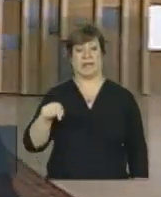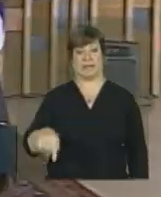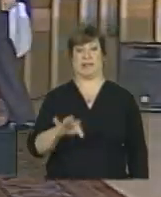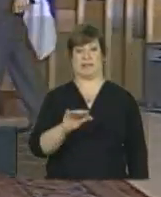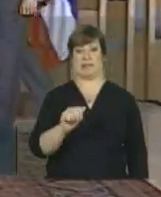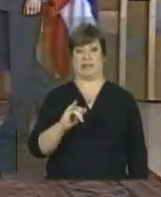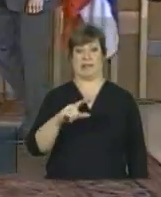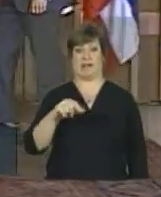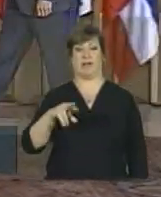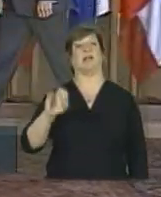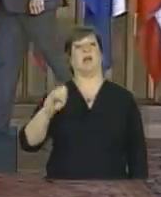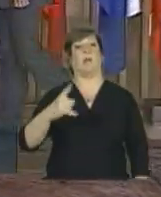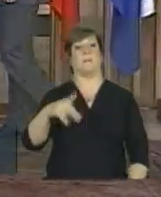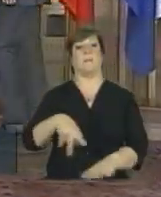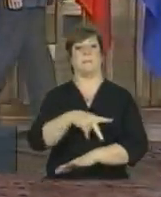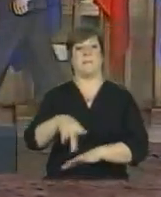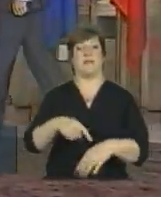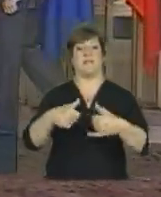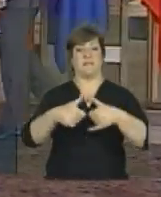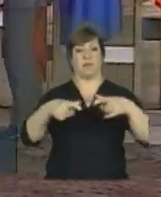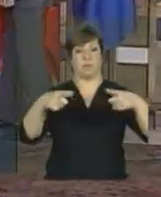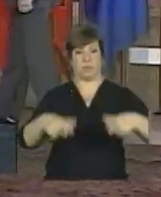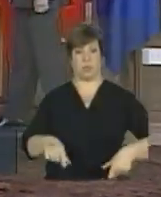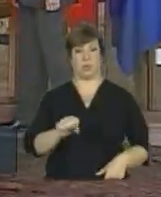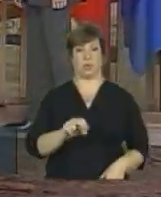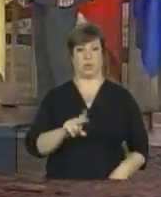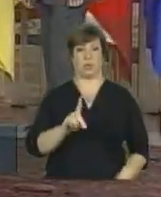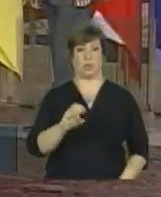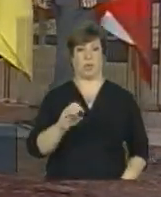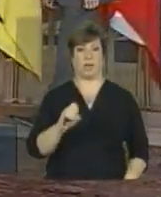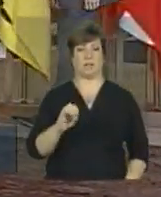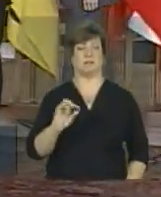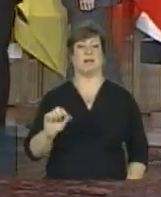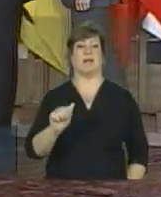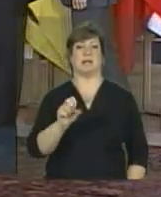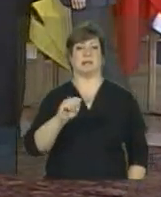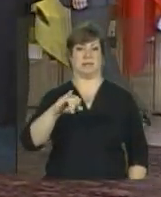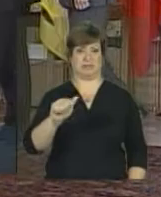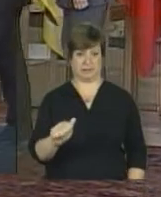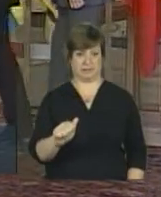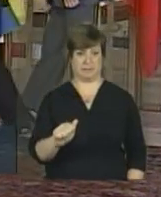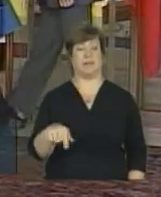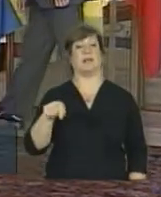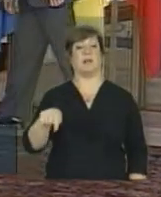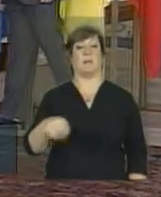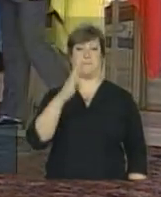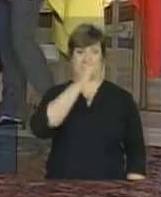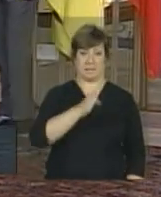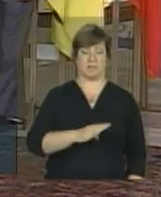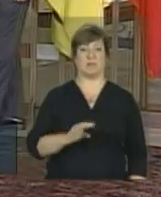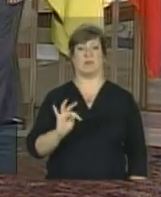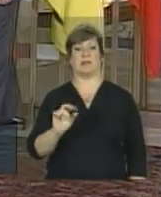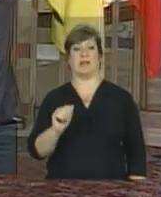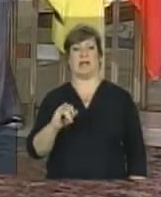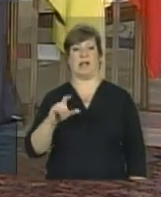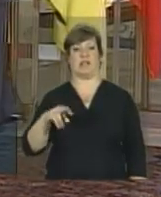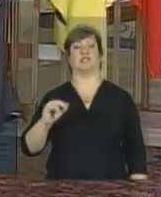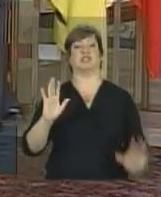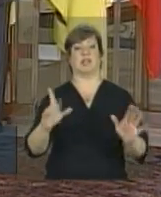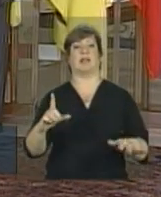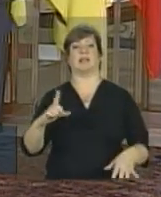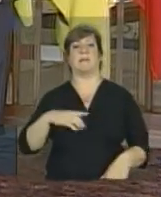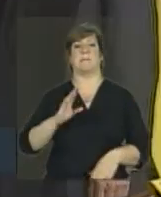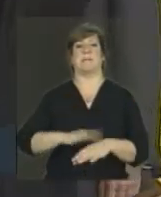A Tailândia é um país localizado no sudoeste asiático. O Brasil e a Tailândia já possuem mais